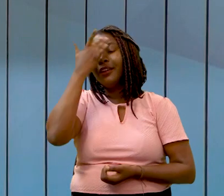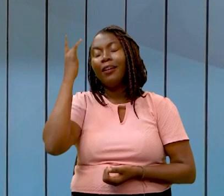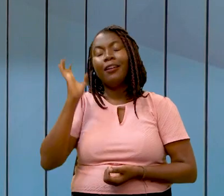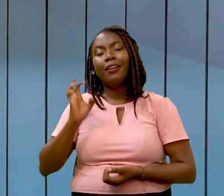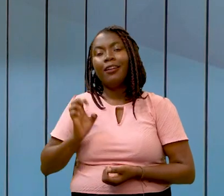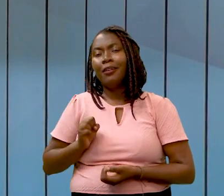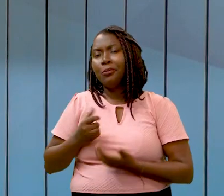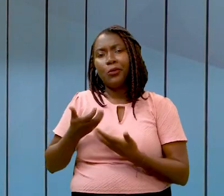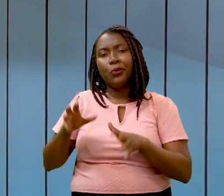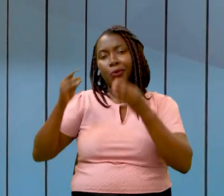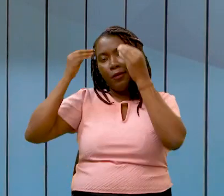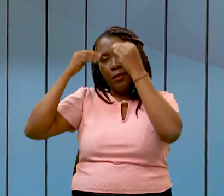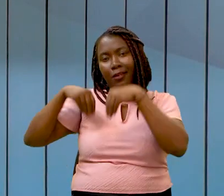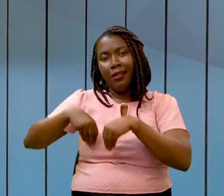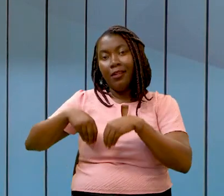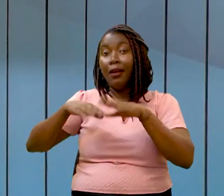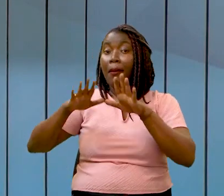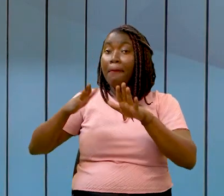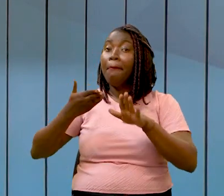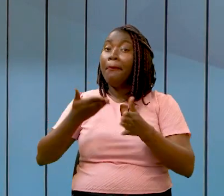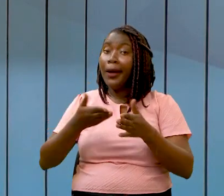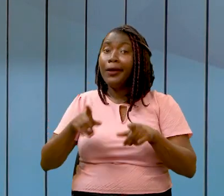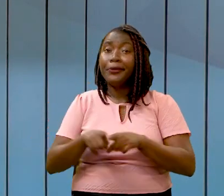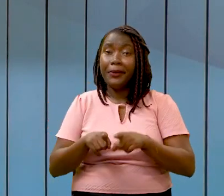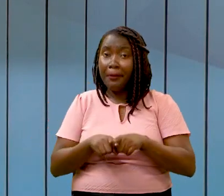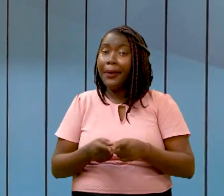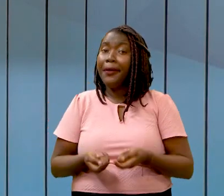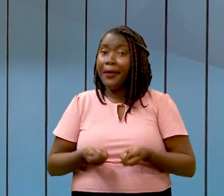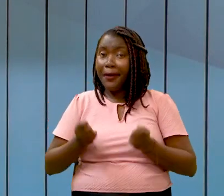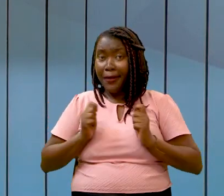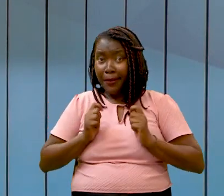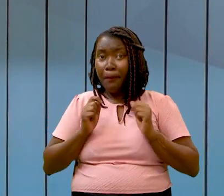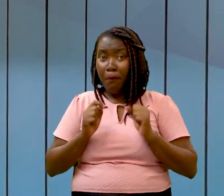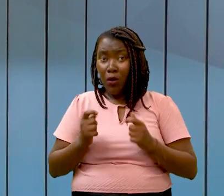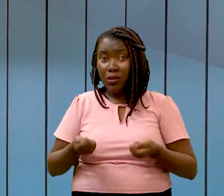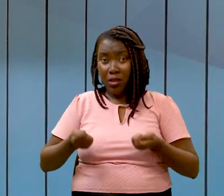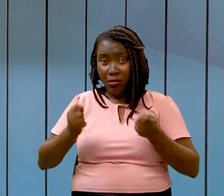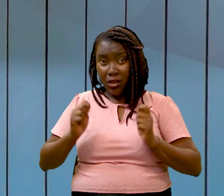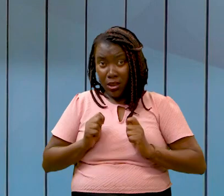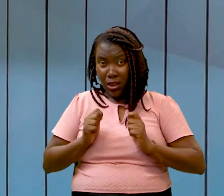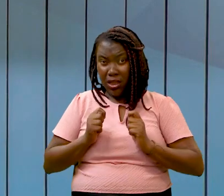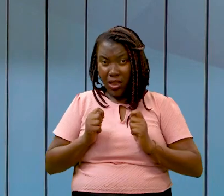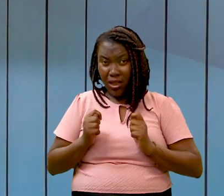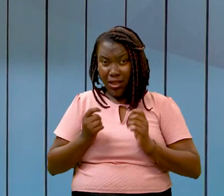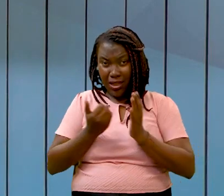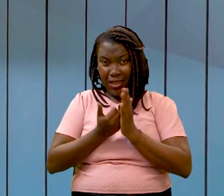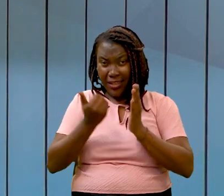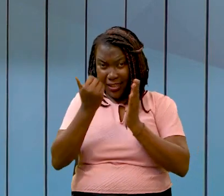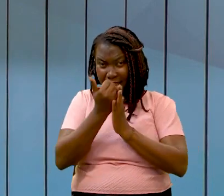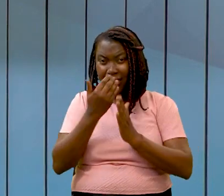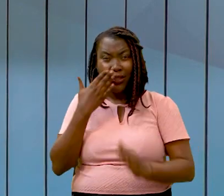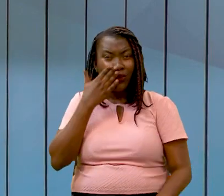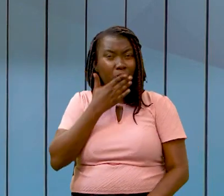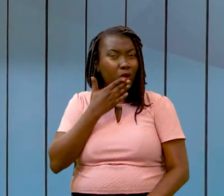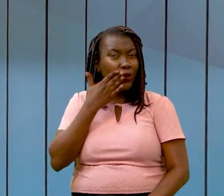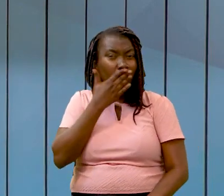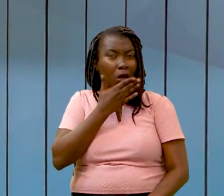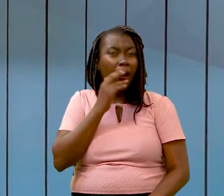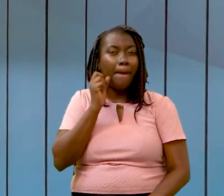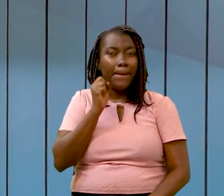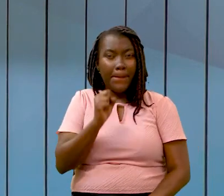não quer abrir mão, mas ele também causa, ele também pode causar, né? O excesso de açúcar, o chocolate pode